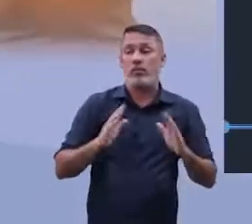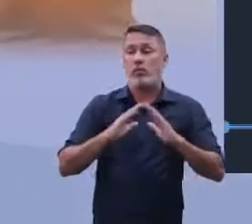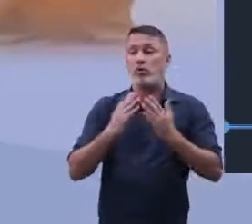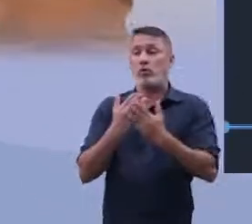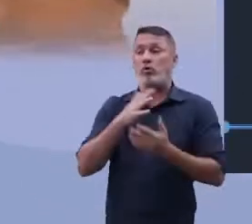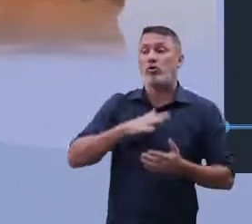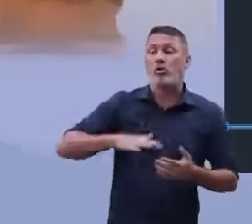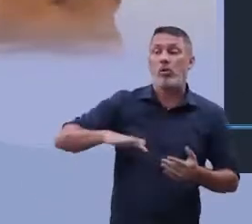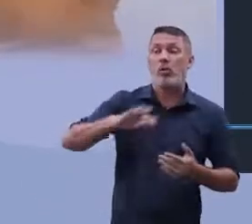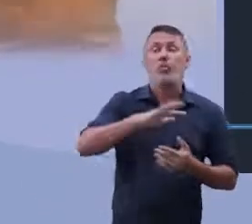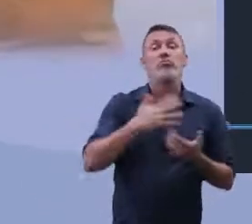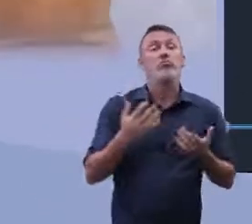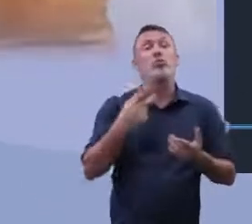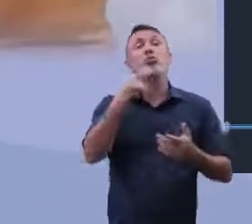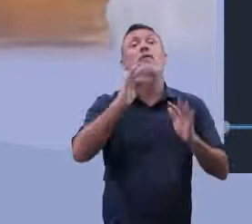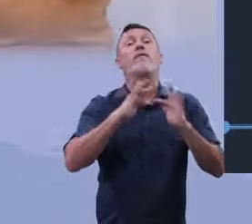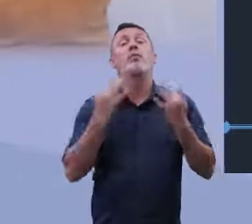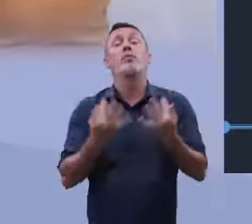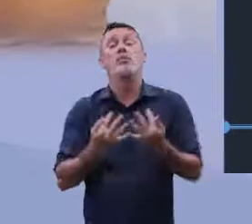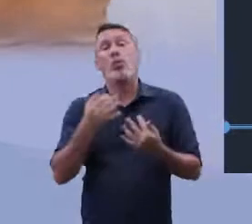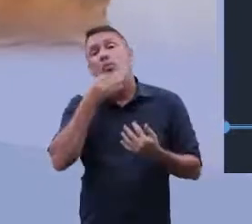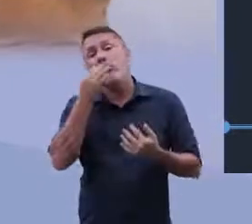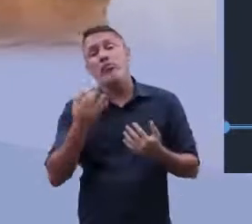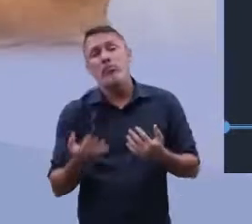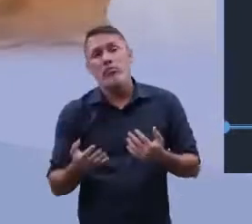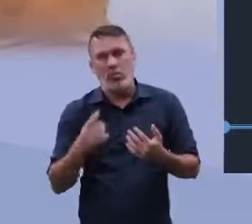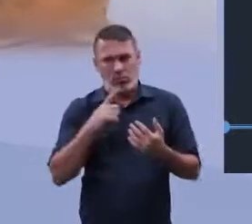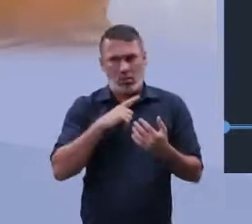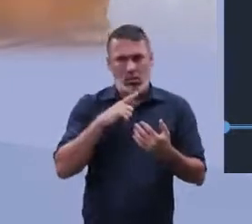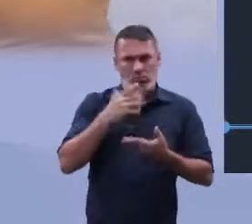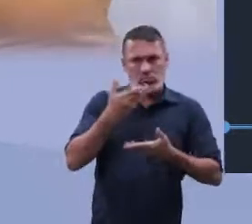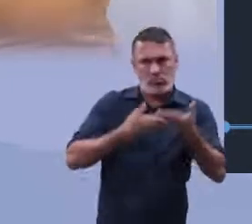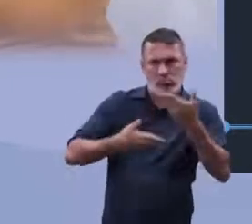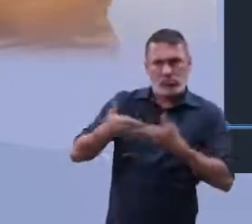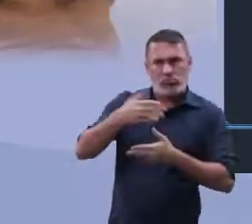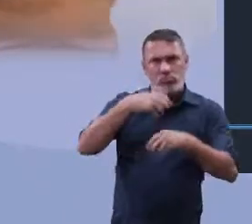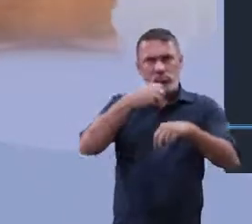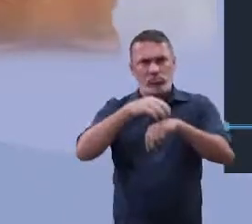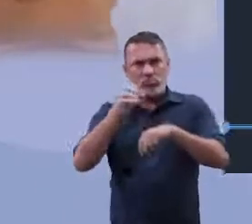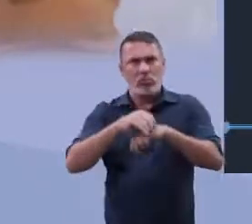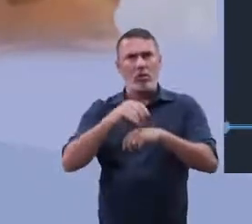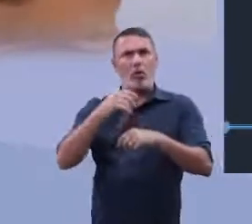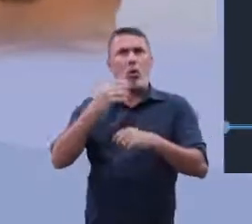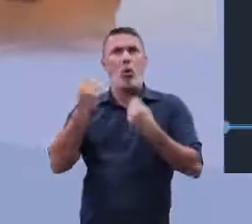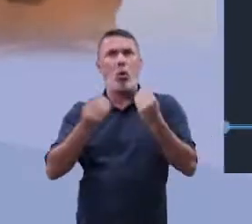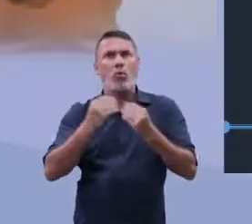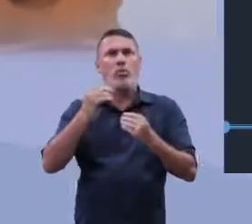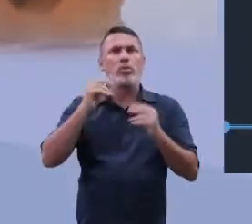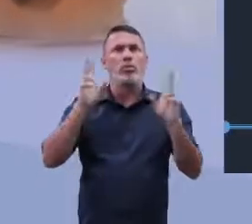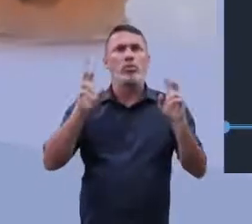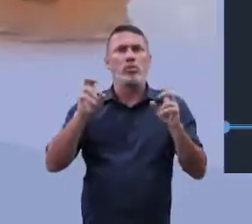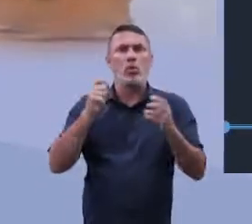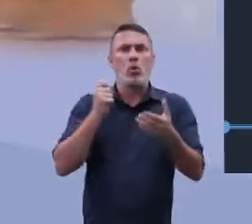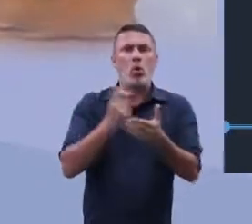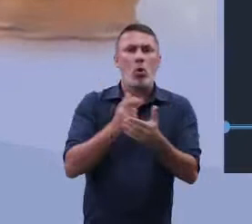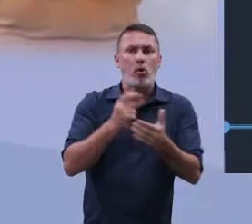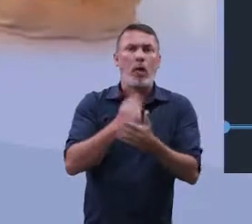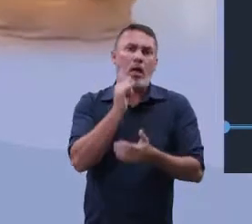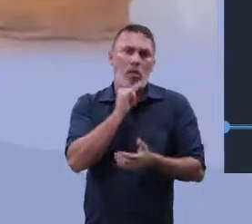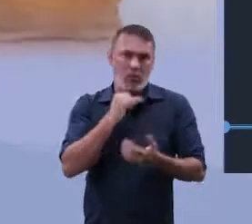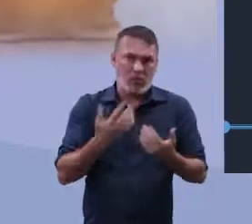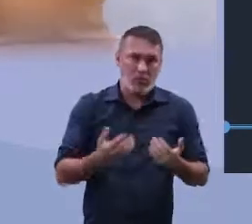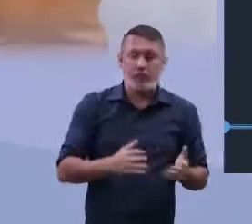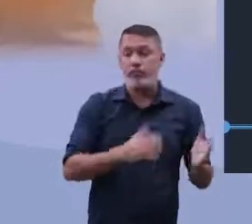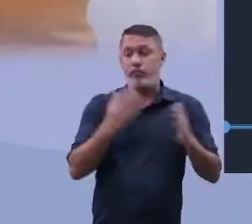escola como um todo? O que a sua família pensa sobre isso? Como que sua família age sobre essa ideia do consumismo? E, obviamente, se você